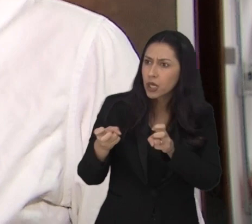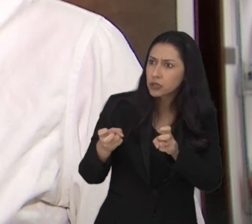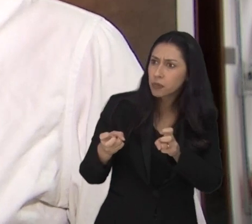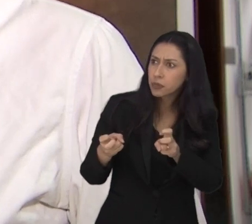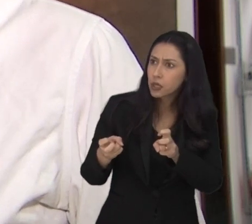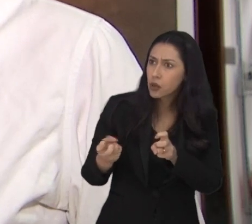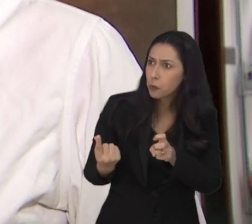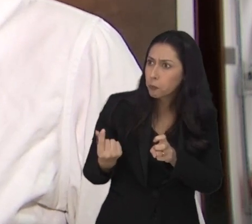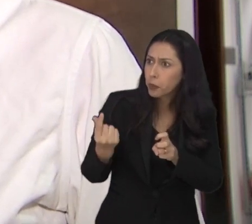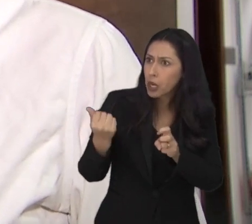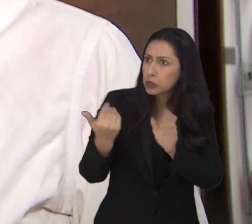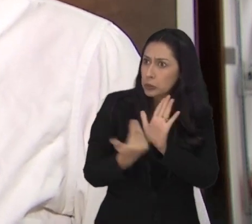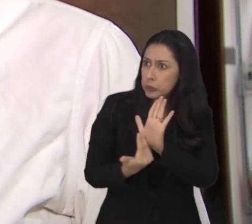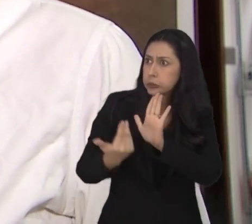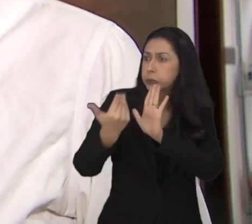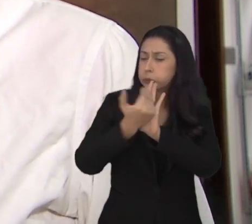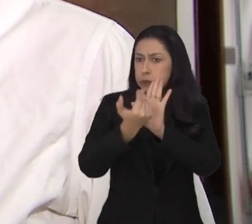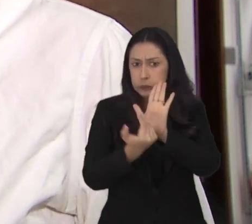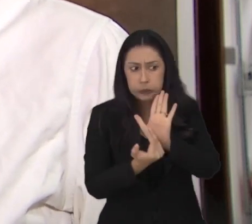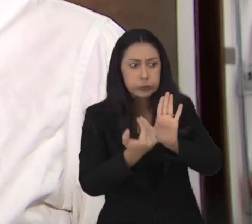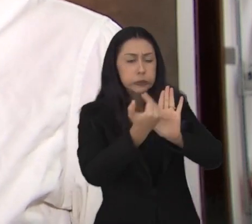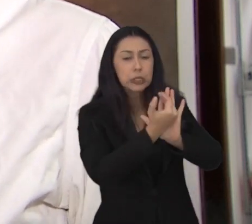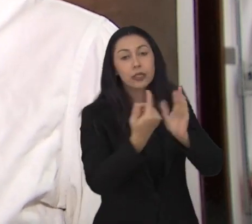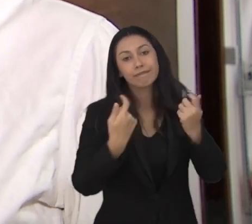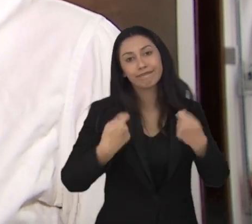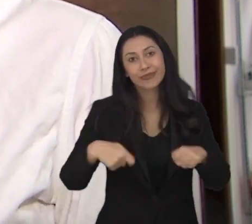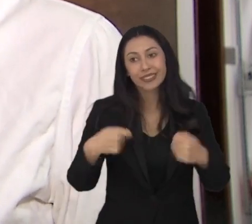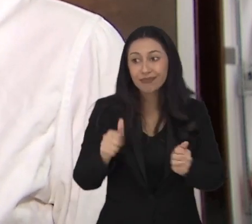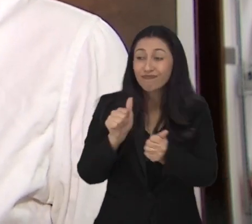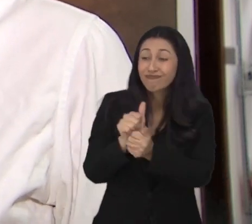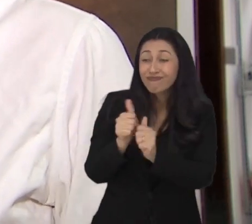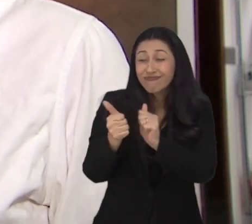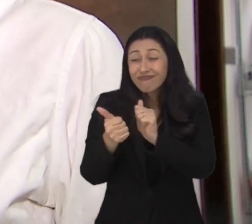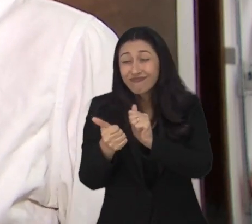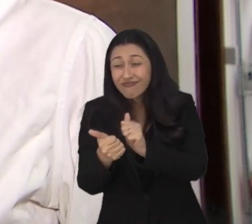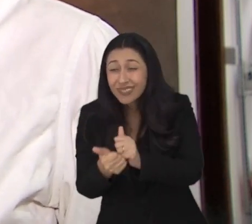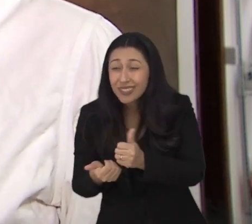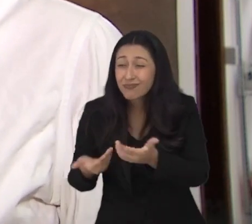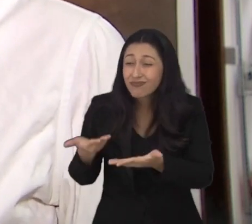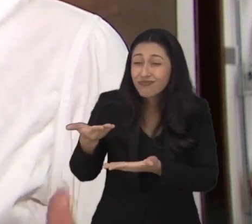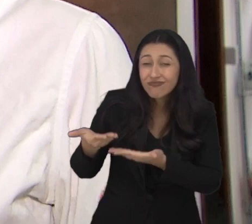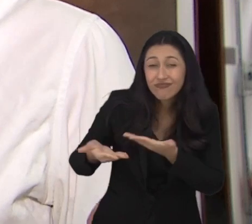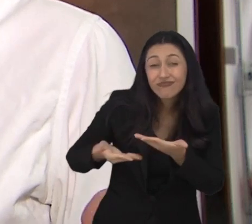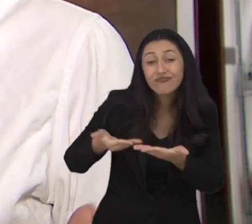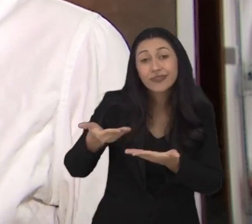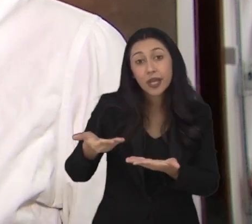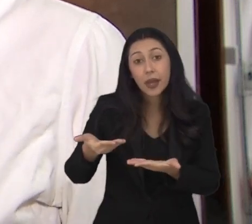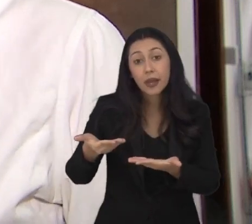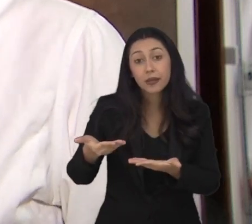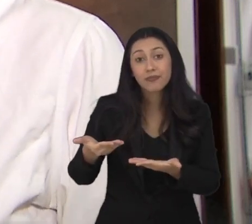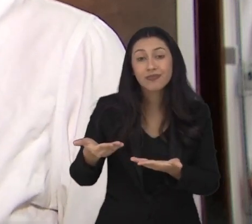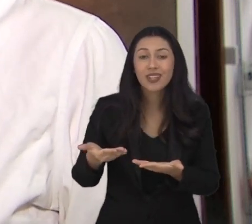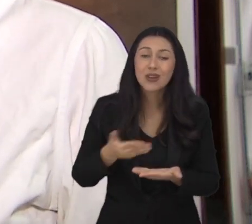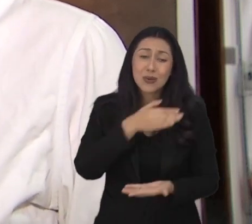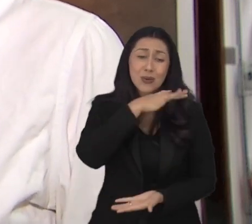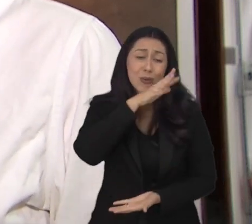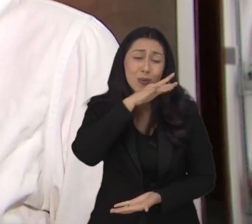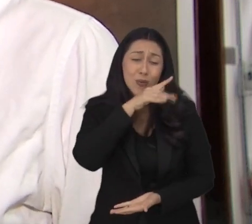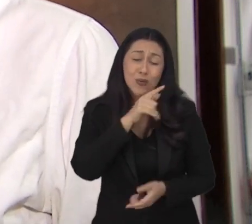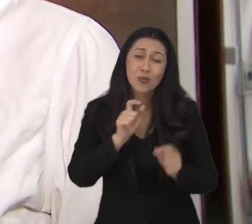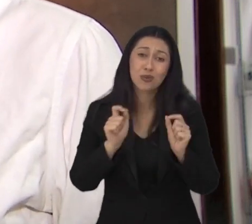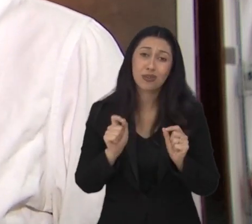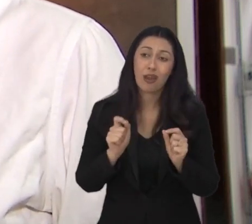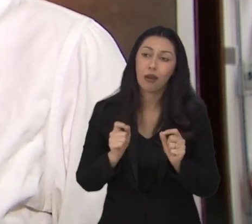percebe aumentos, né? É uma coisa que a gente, infelizmente, precisa se acostumar a trabalhar e, infelizmente, aceitar. A parte